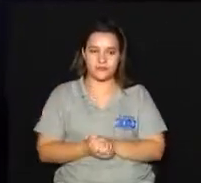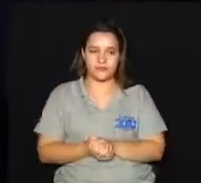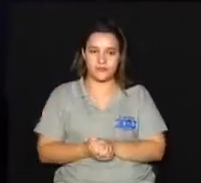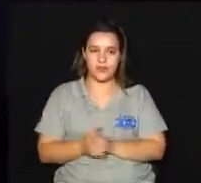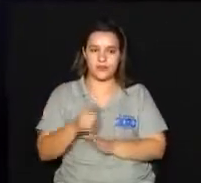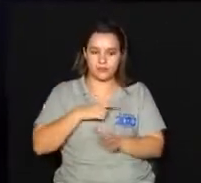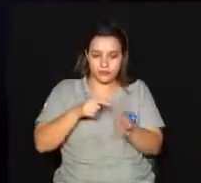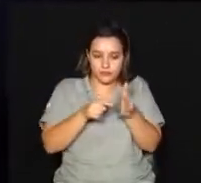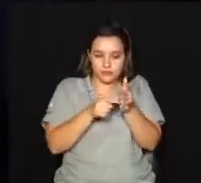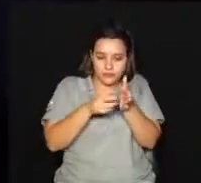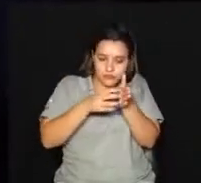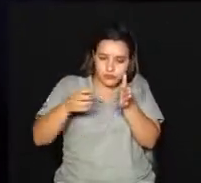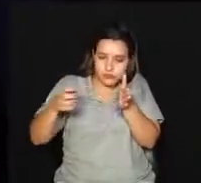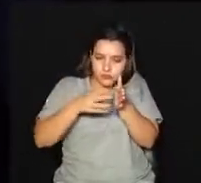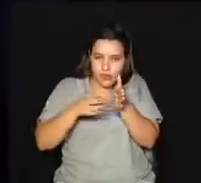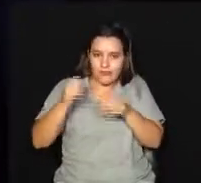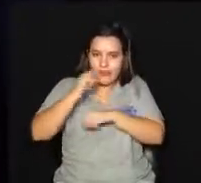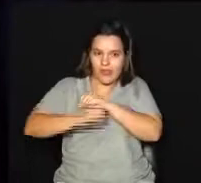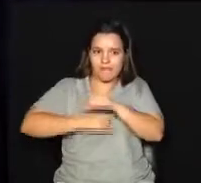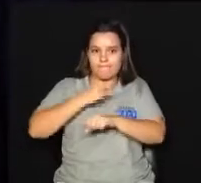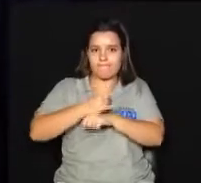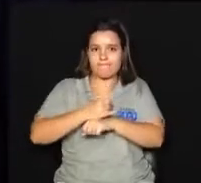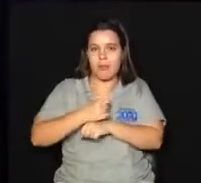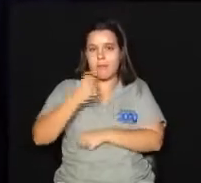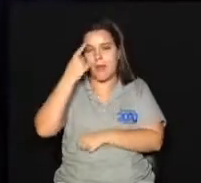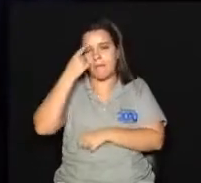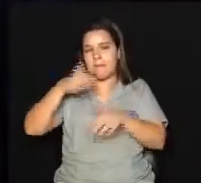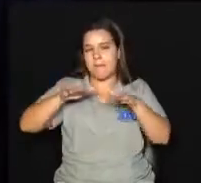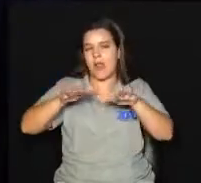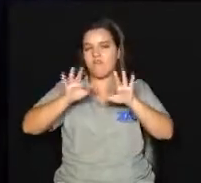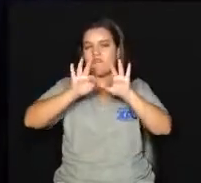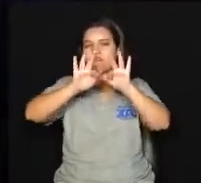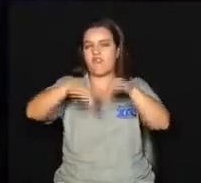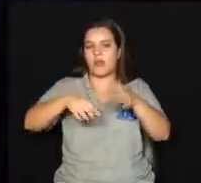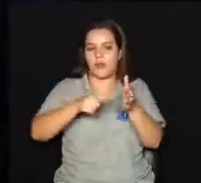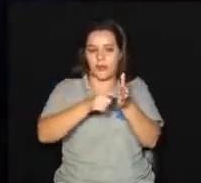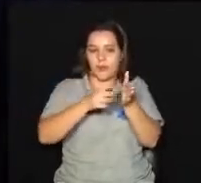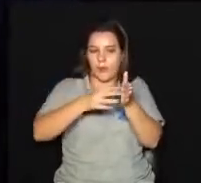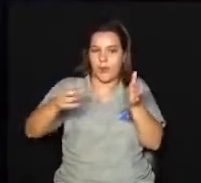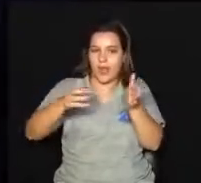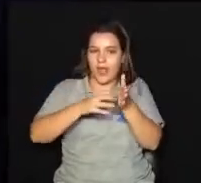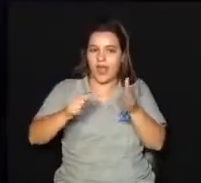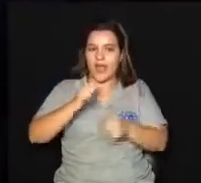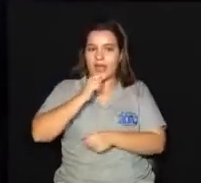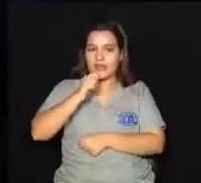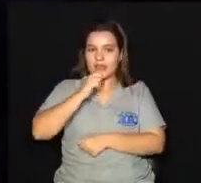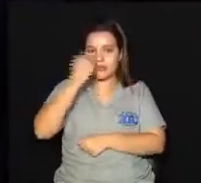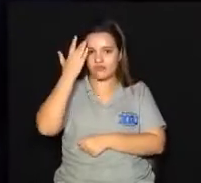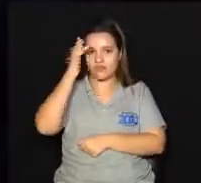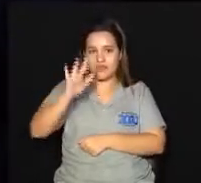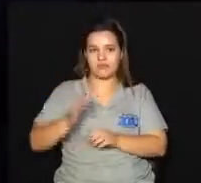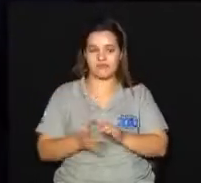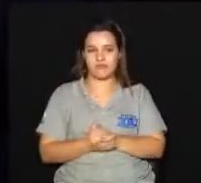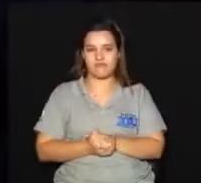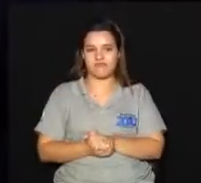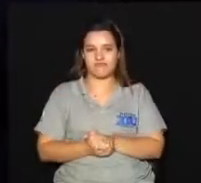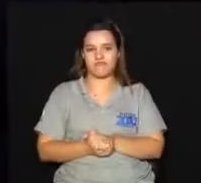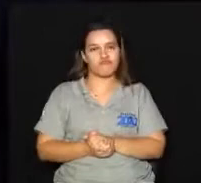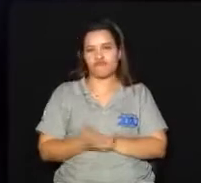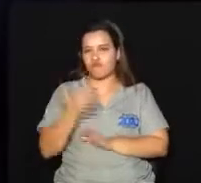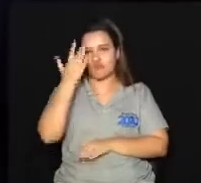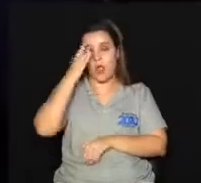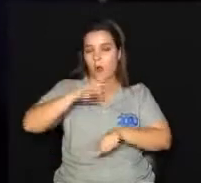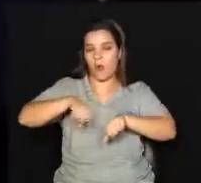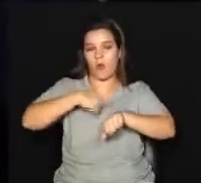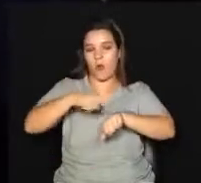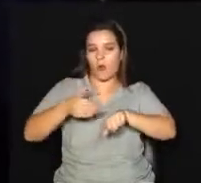transmissão de dados, existe uma previsão para o término dessa transmissão ou ainda não? Não, ainda não. Não tenho como prever nada